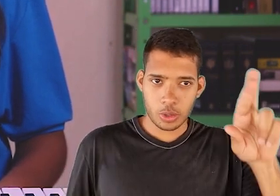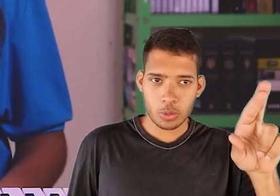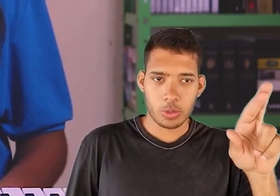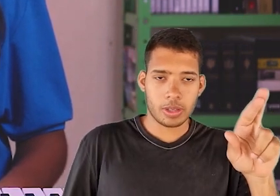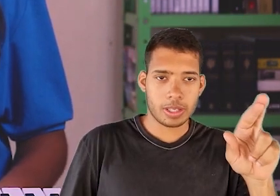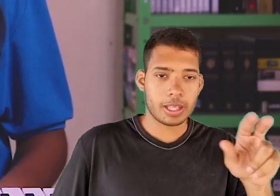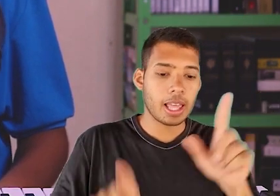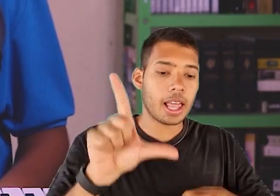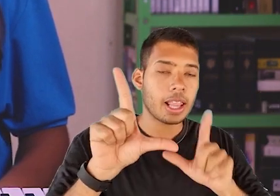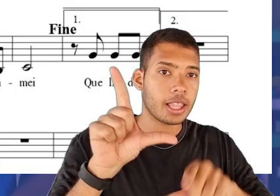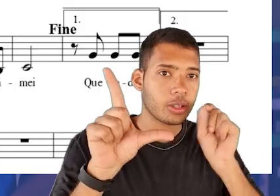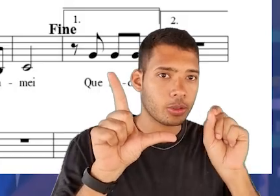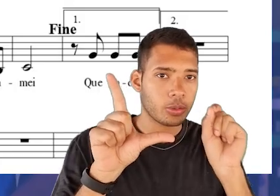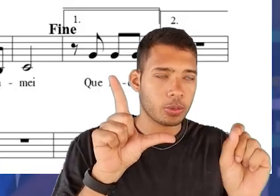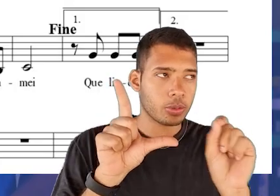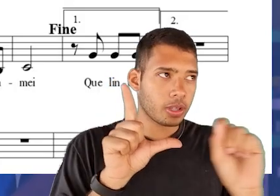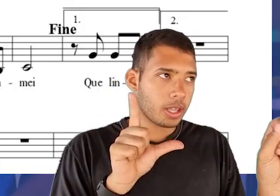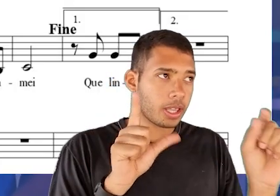seguinte letra: